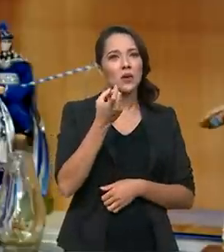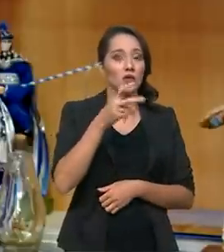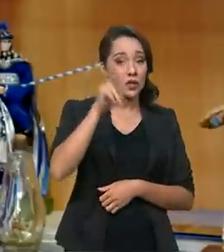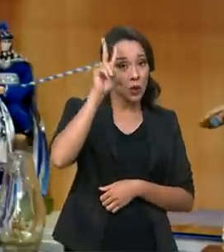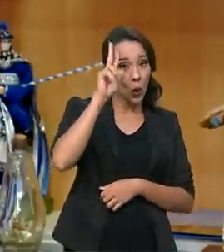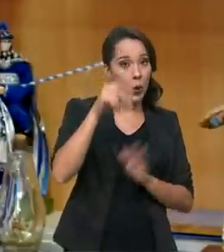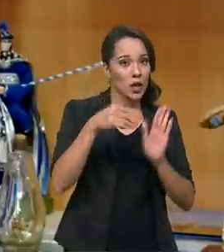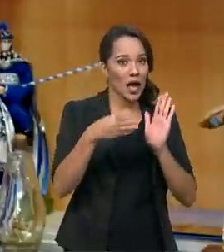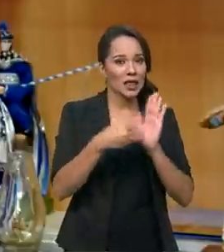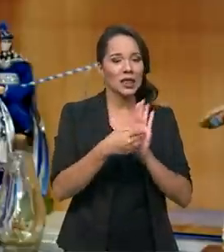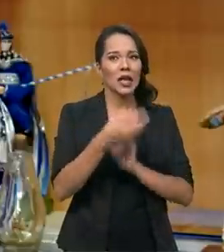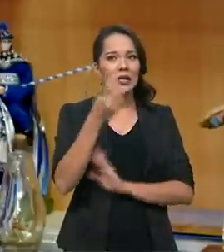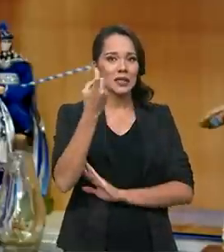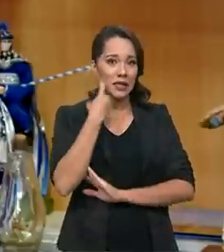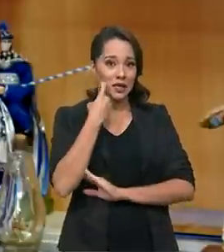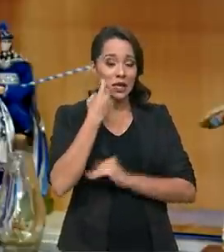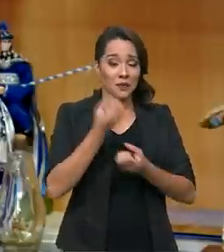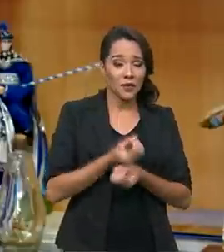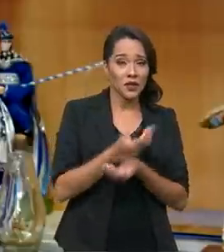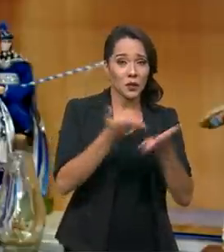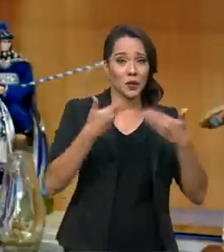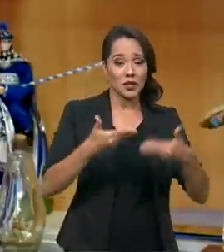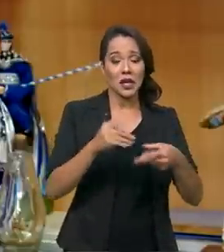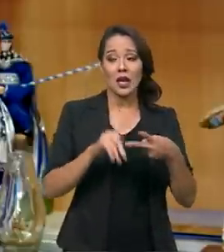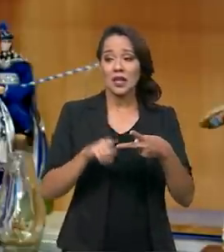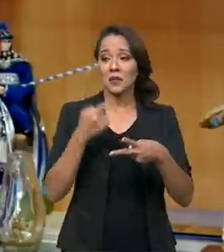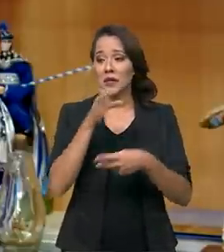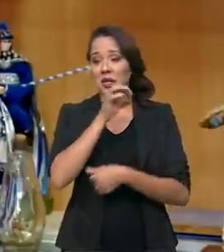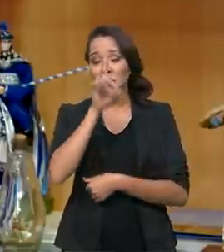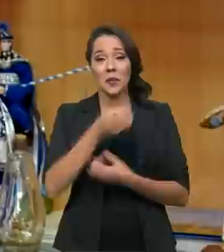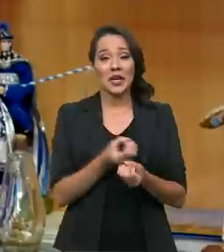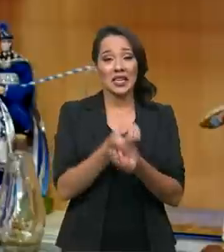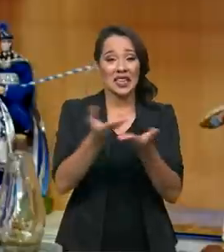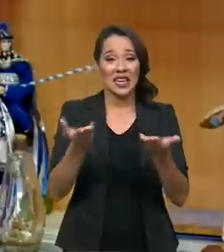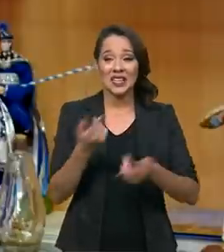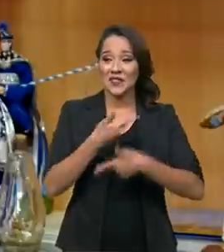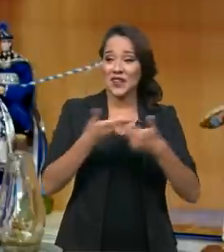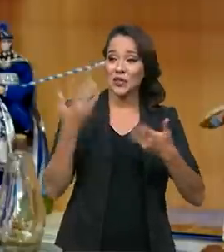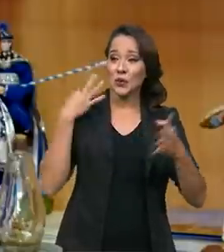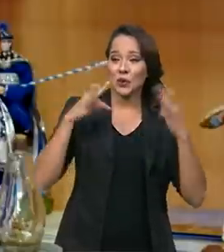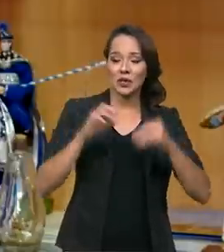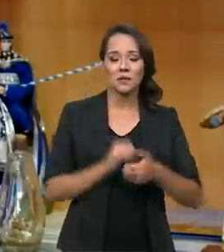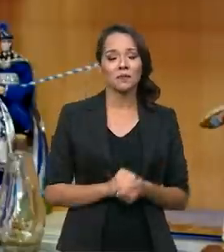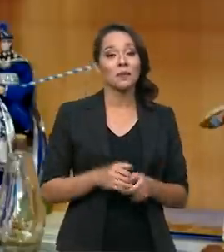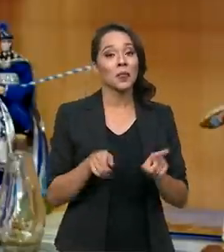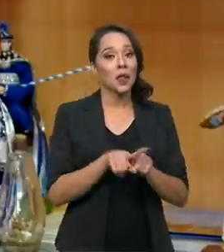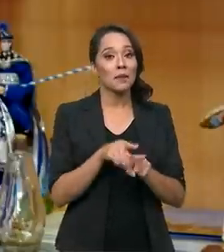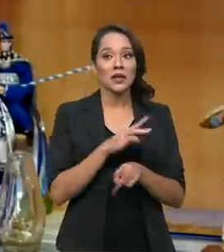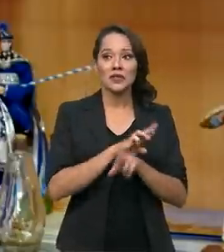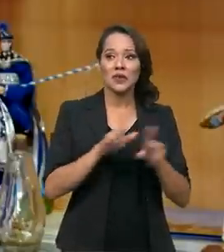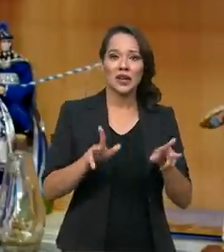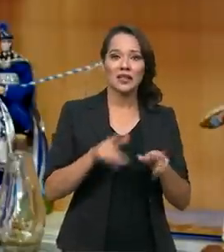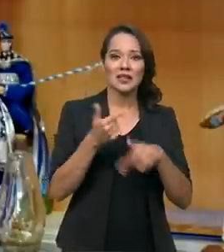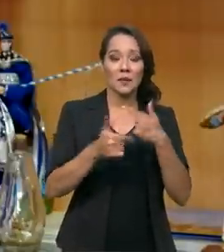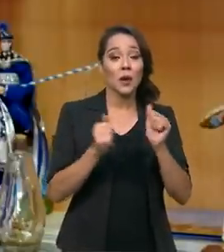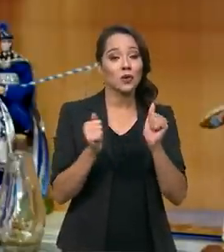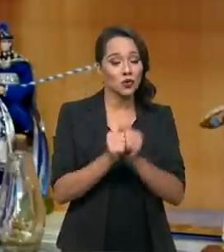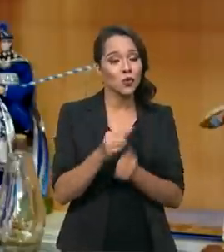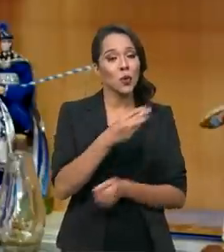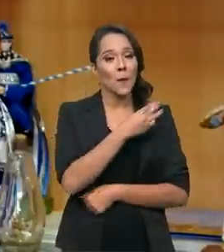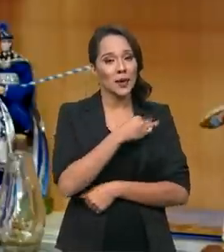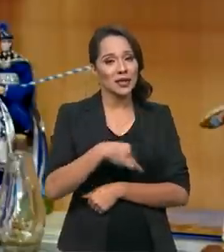essa o fim de semana a gente entregar o Finn 200 obras que Ministério do Turismo tem várias ações em conjuntos com o ministro Queiroga